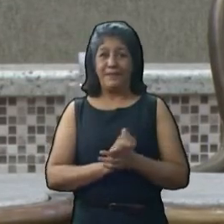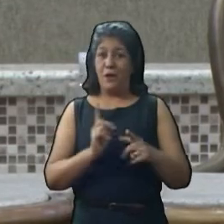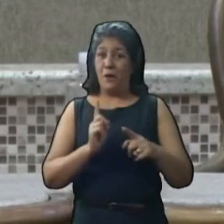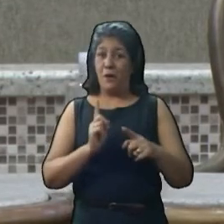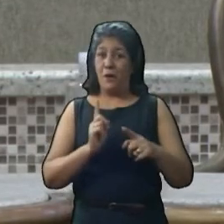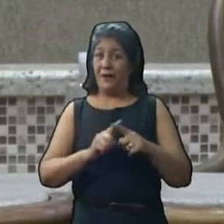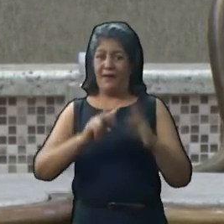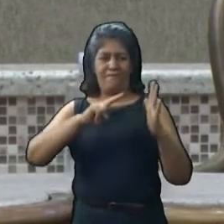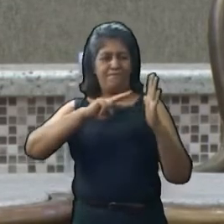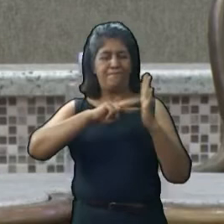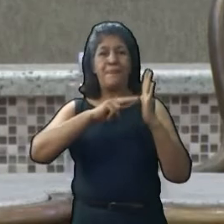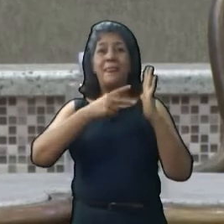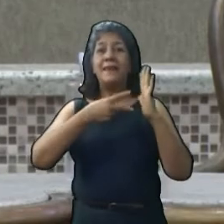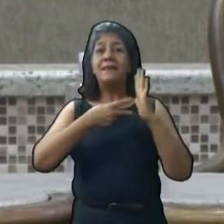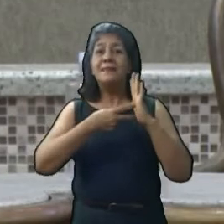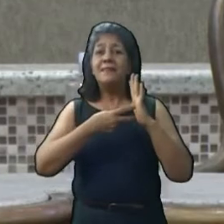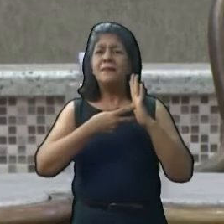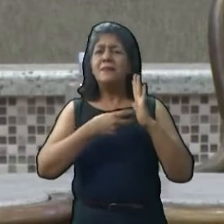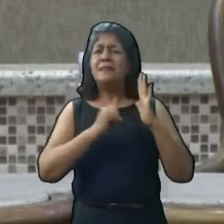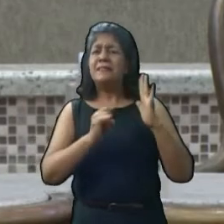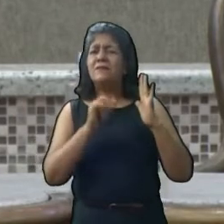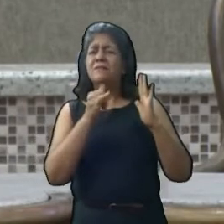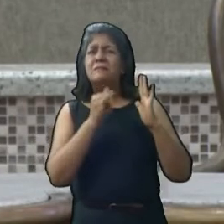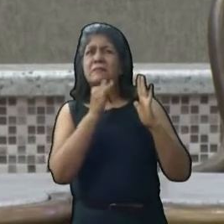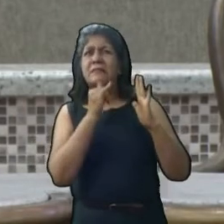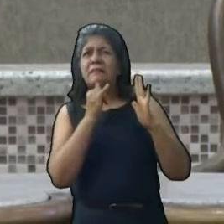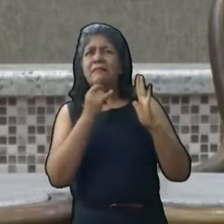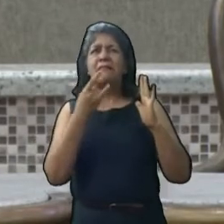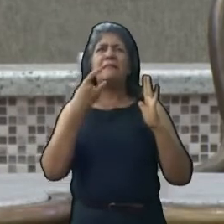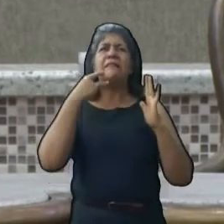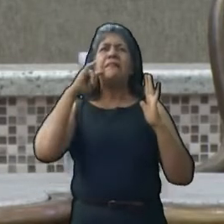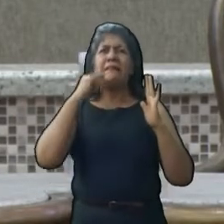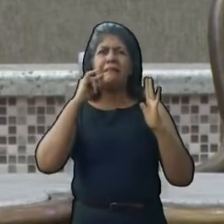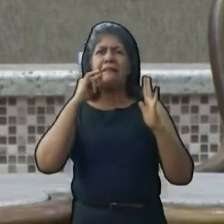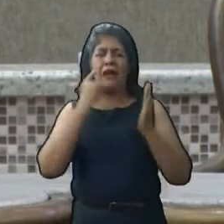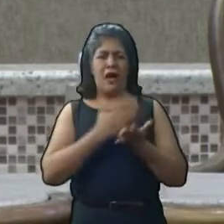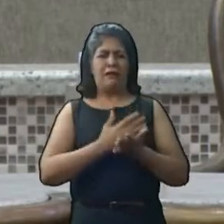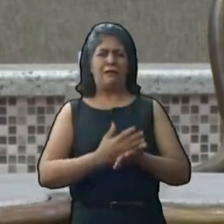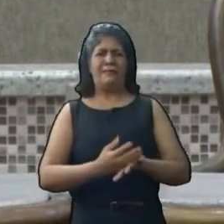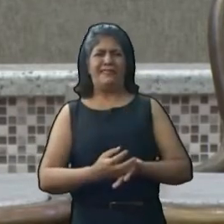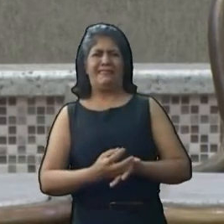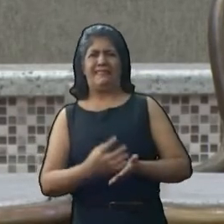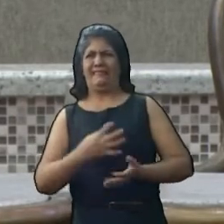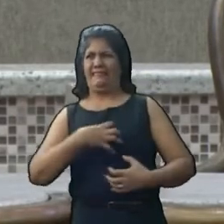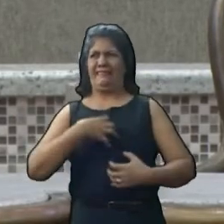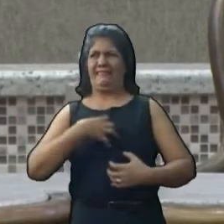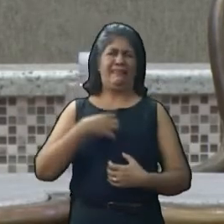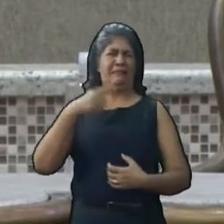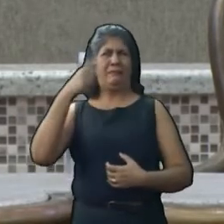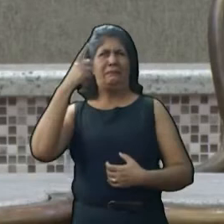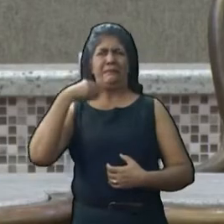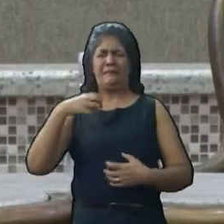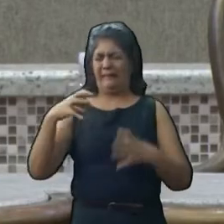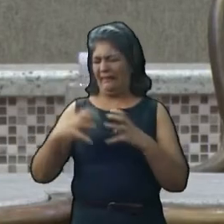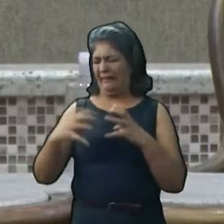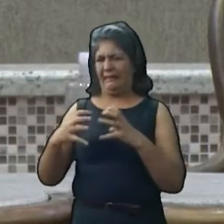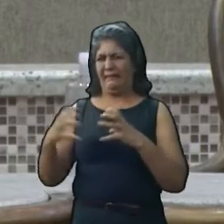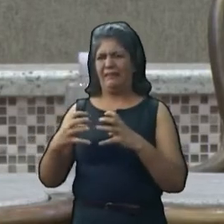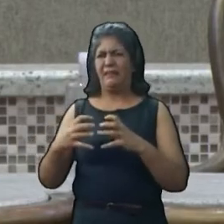tudo isso enchei-vos do espírito santo na verdade quantas pessoas que se embriagam